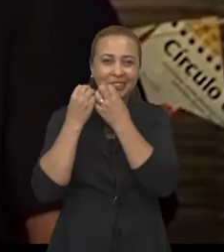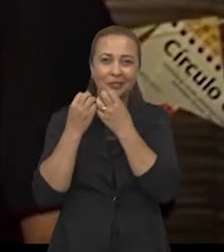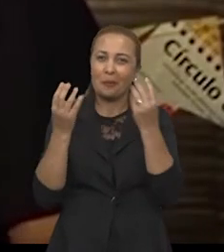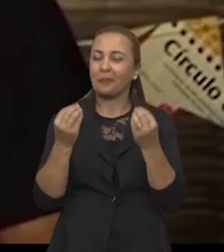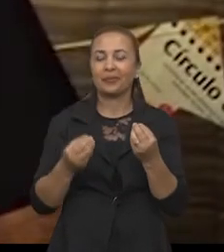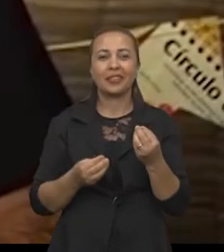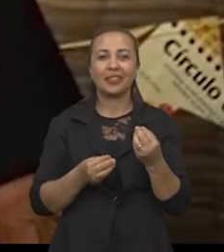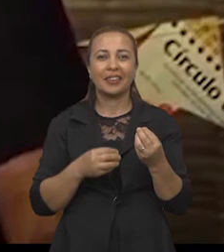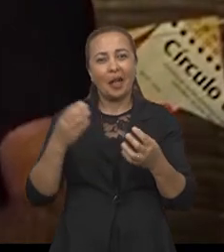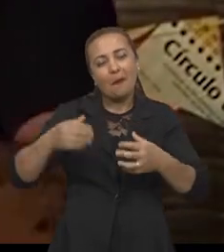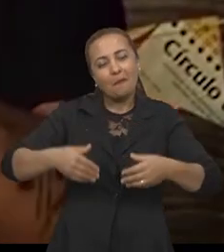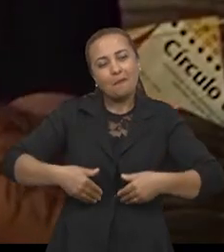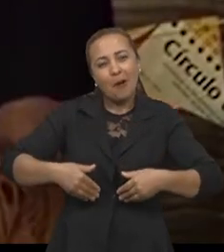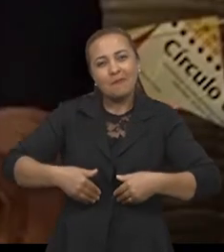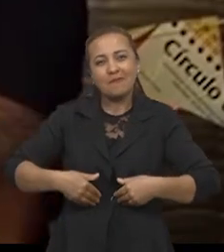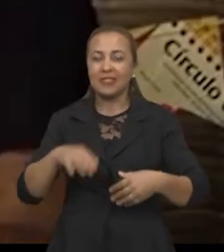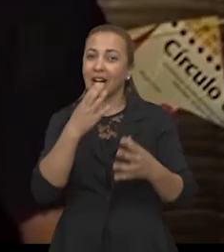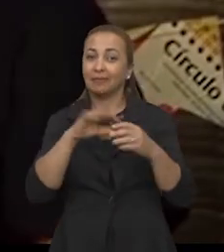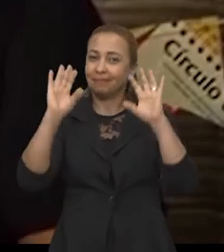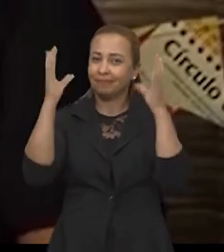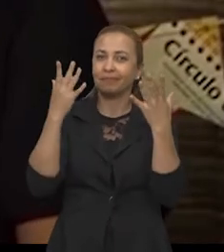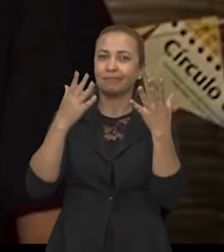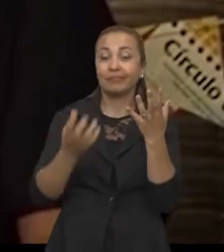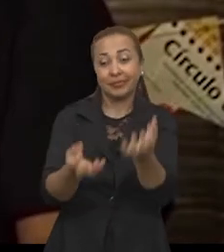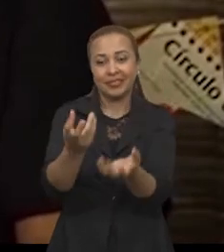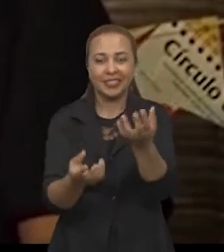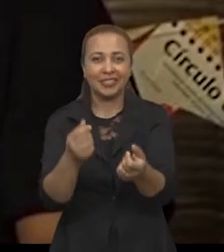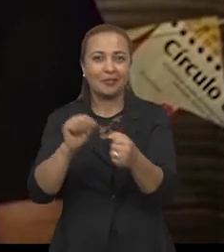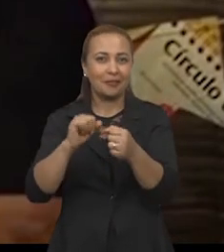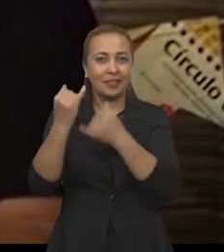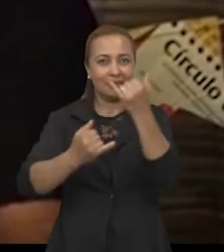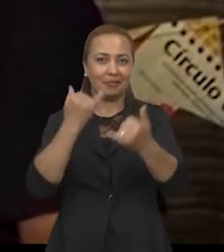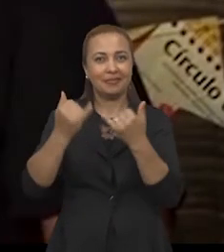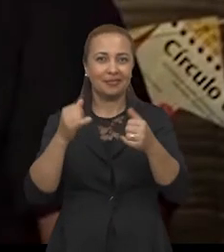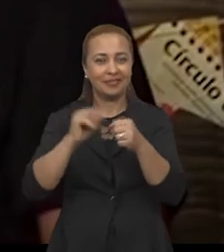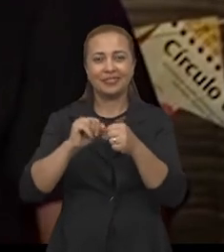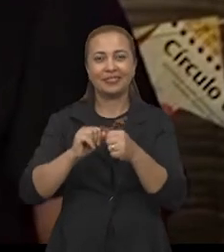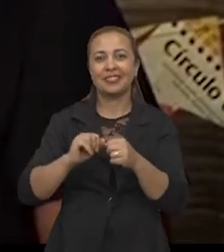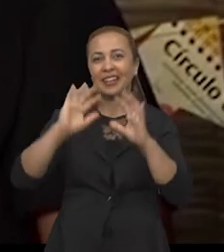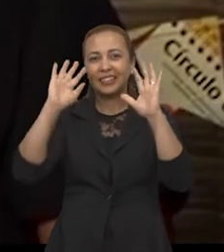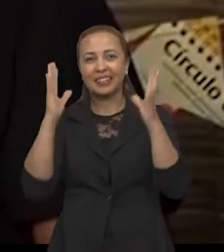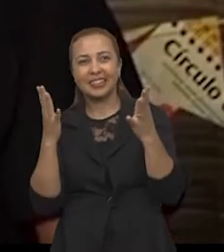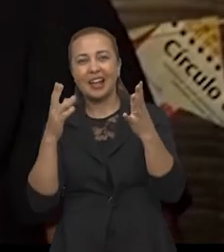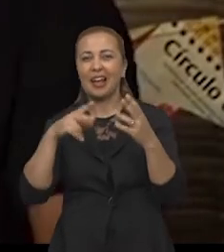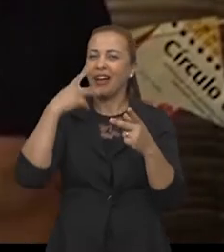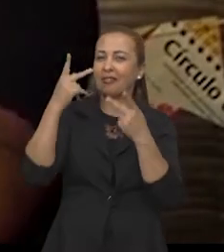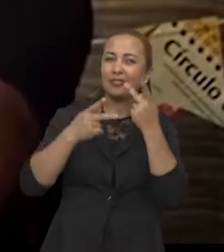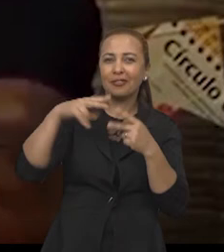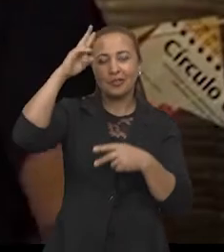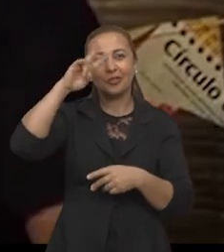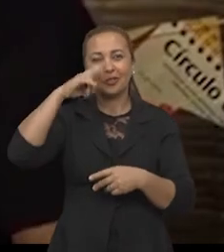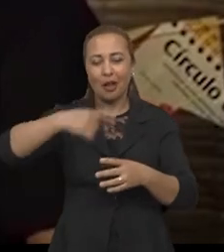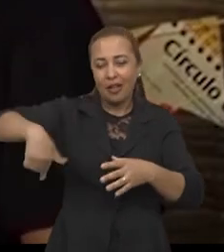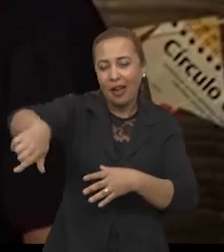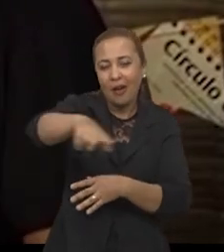é muita comilância, né? É assar o milho na fogueira, né? Que é fazer a brincadeira, é fazer o poranci, é